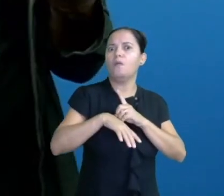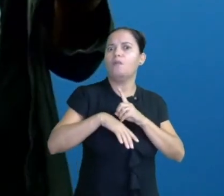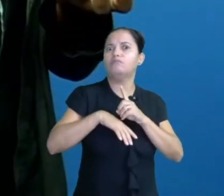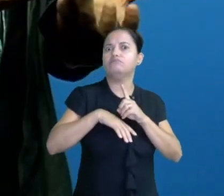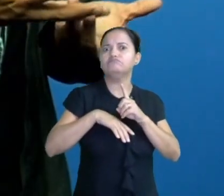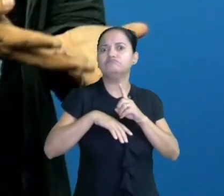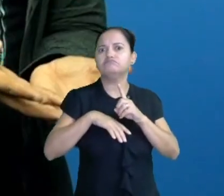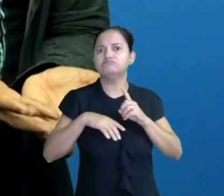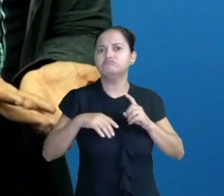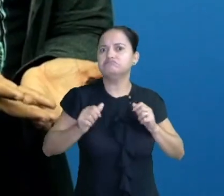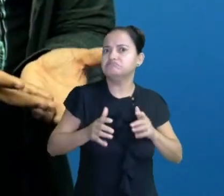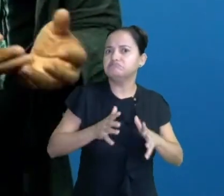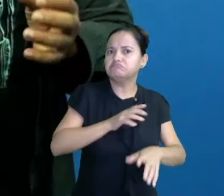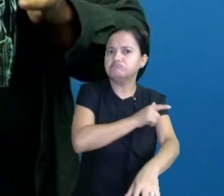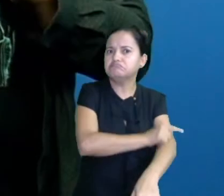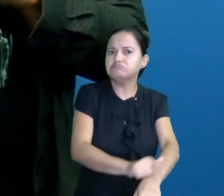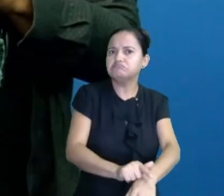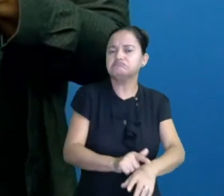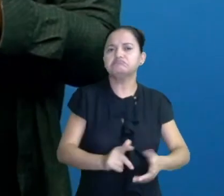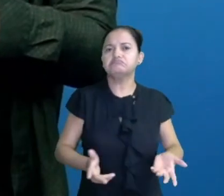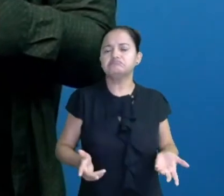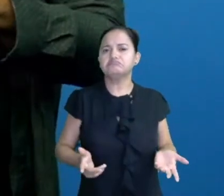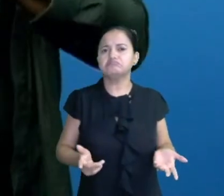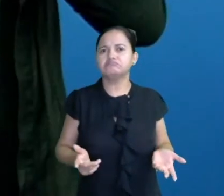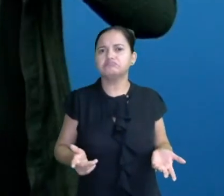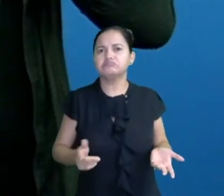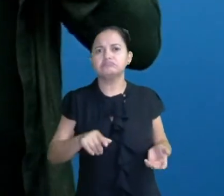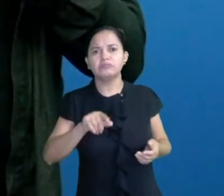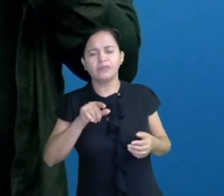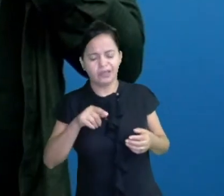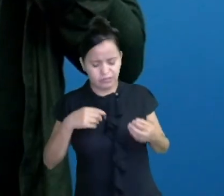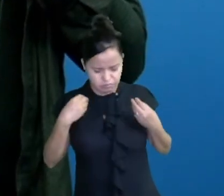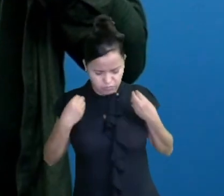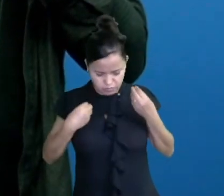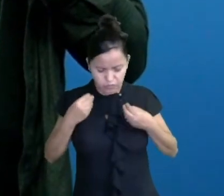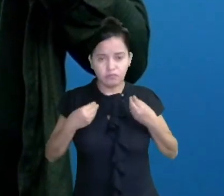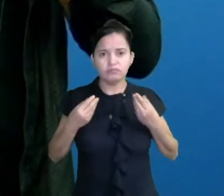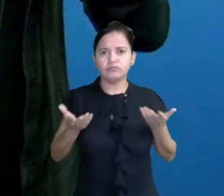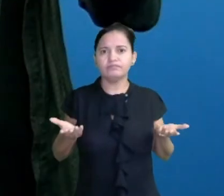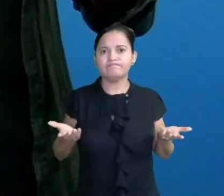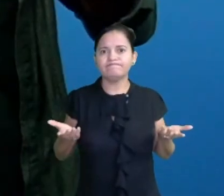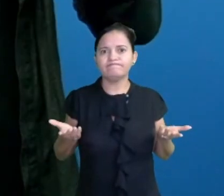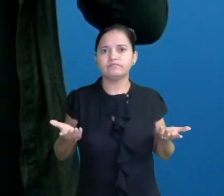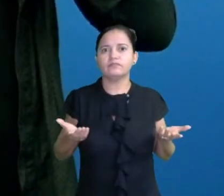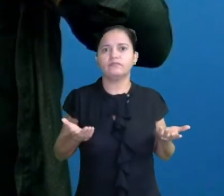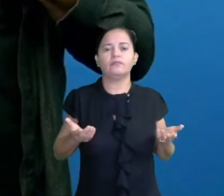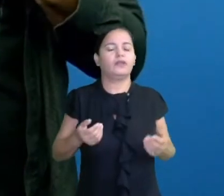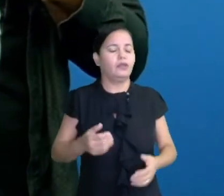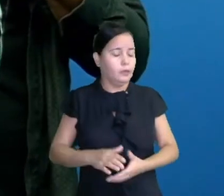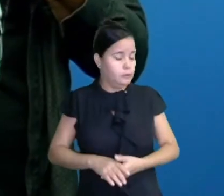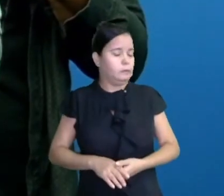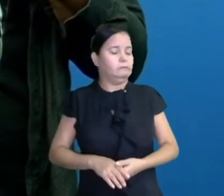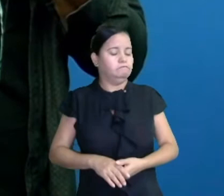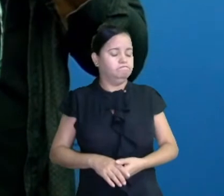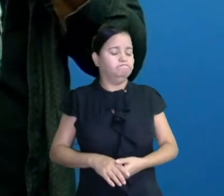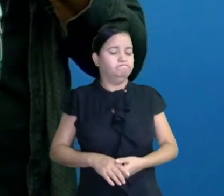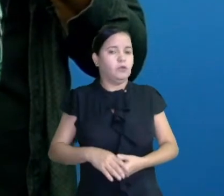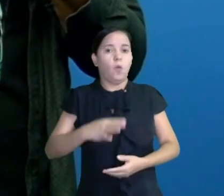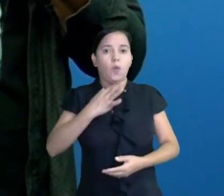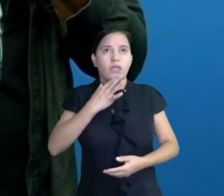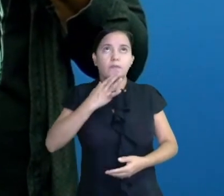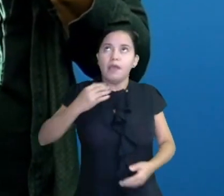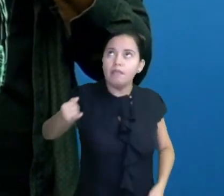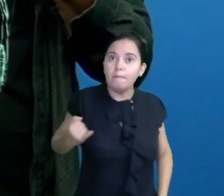implicações comportamentais, implicações realmente de como você se reconhece. Conhecimento é para isso, é para gerar esse ambiente favorável